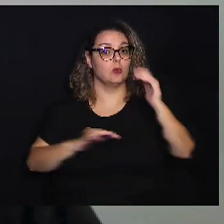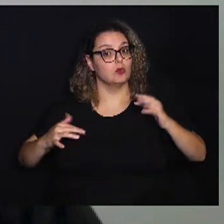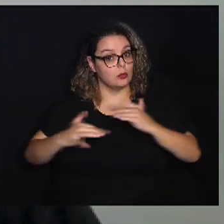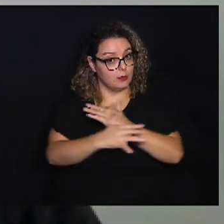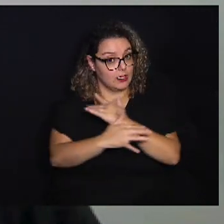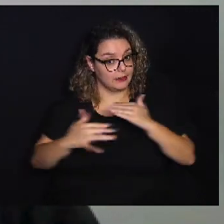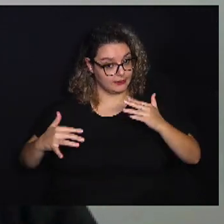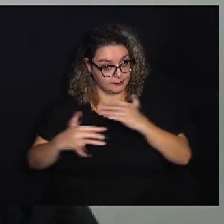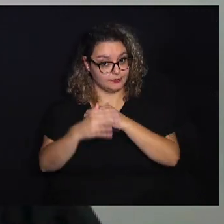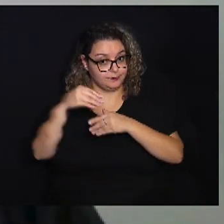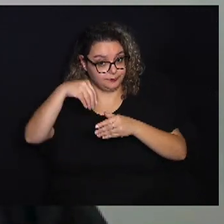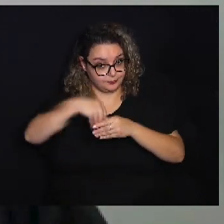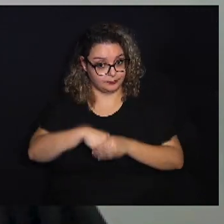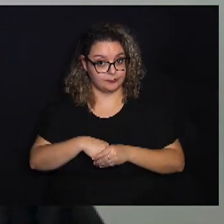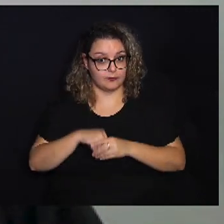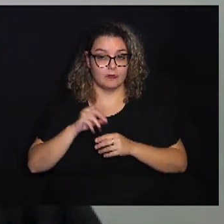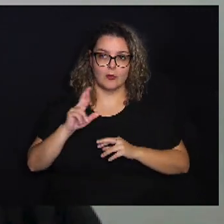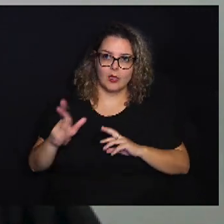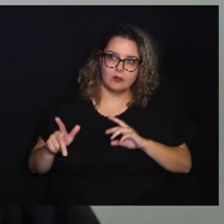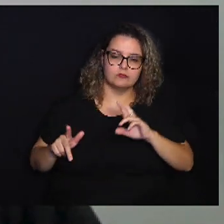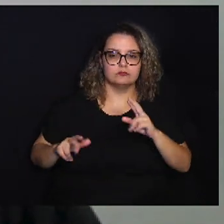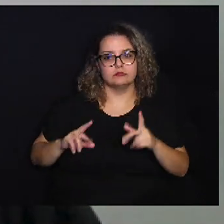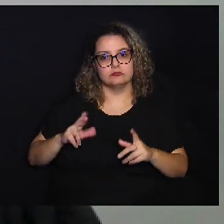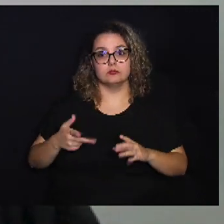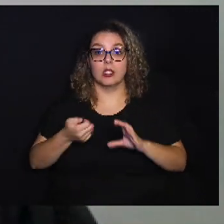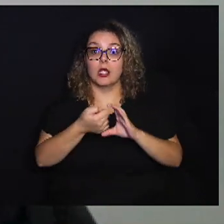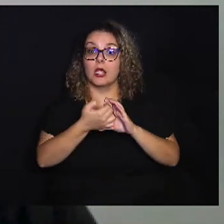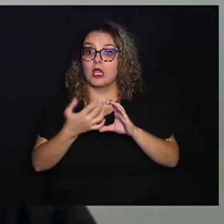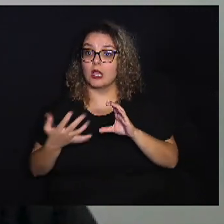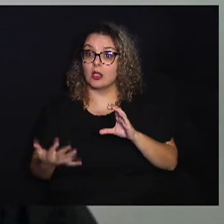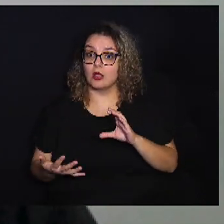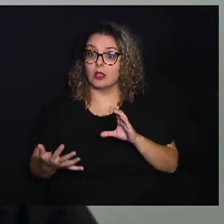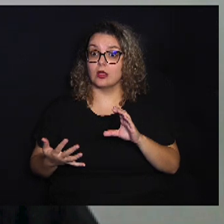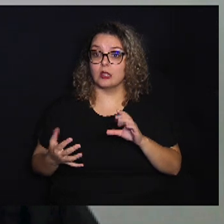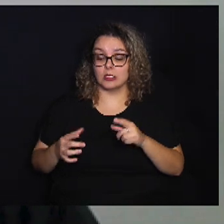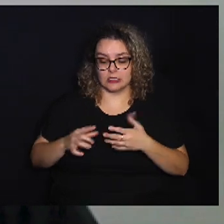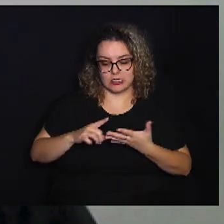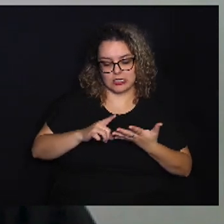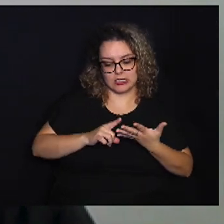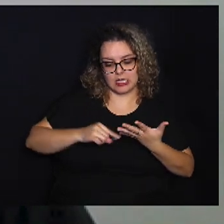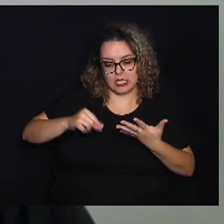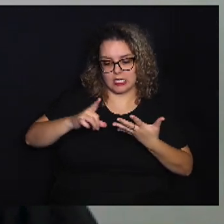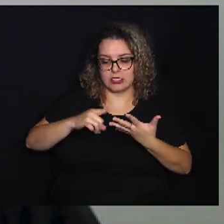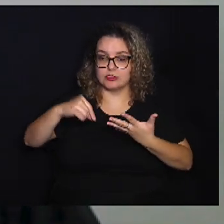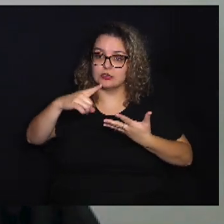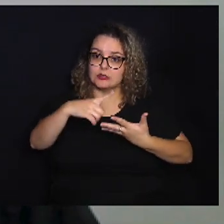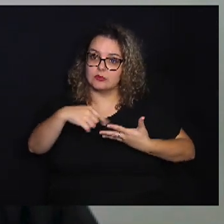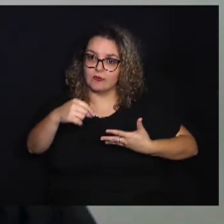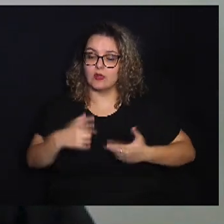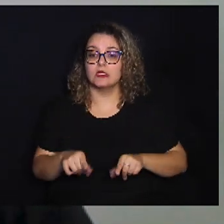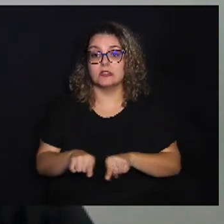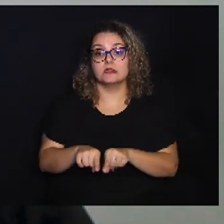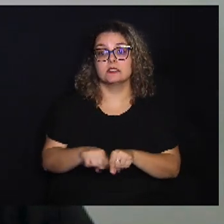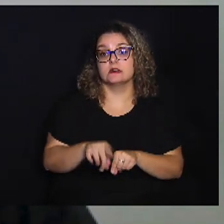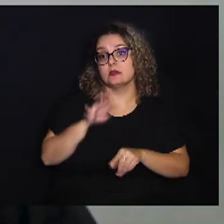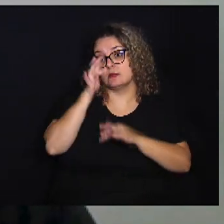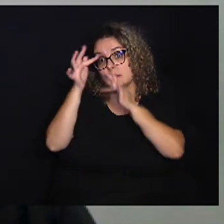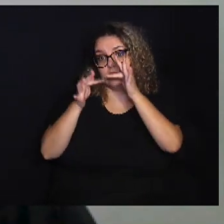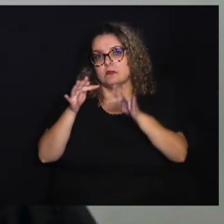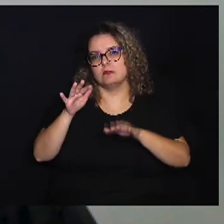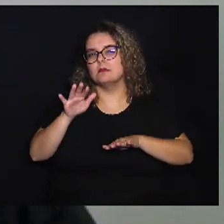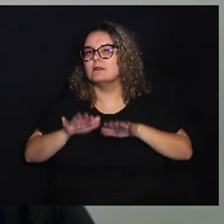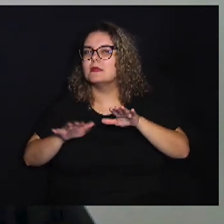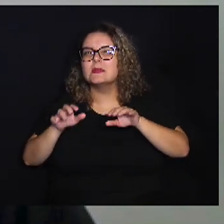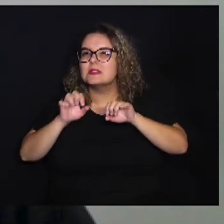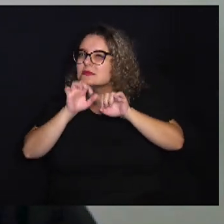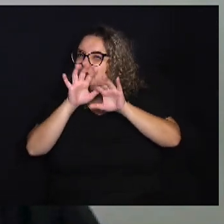Nessas espécies, elas se diferem pelas características das folhas e das flores também, mas nem sempre isso fica muito